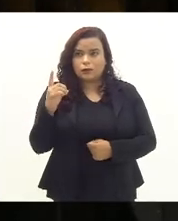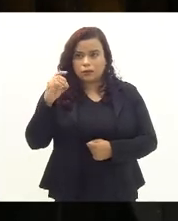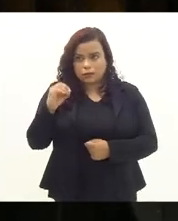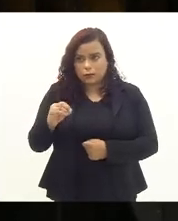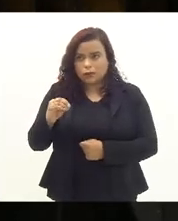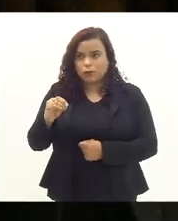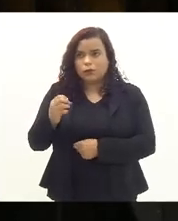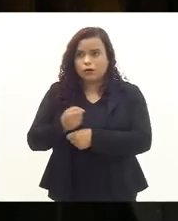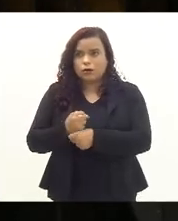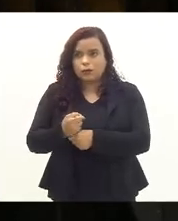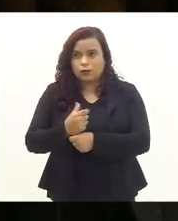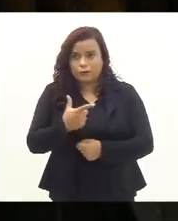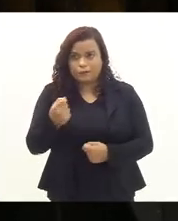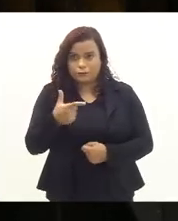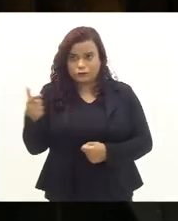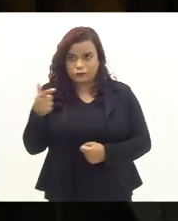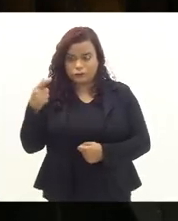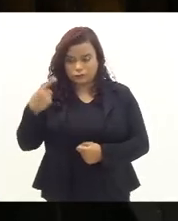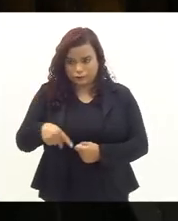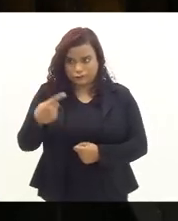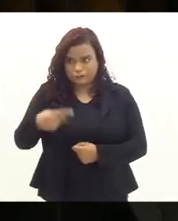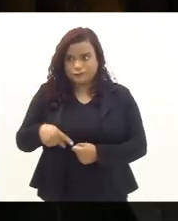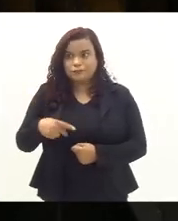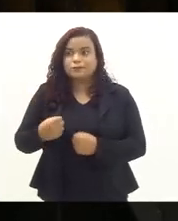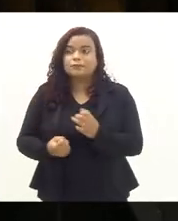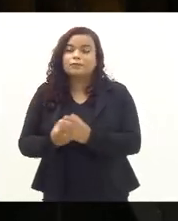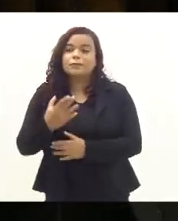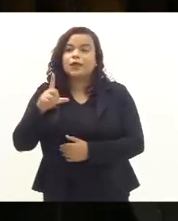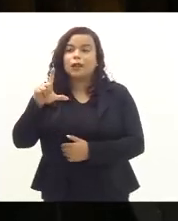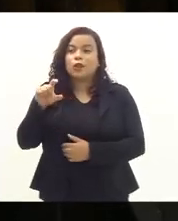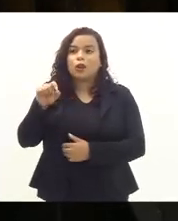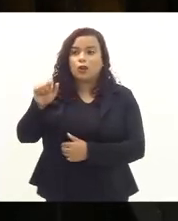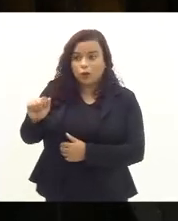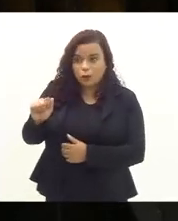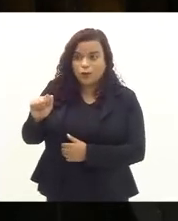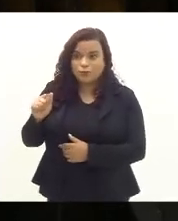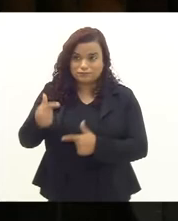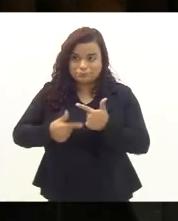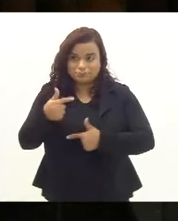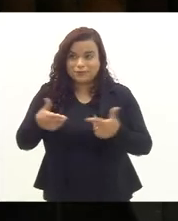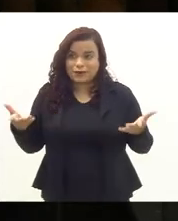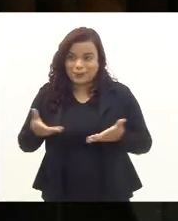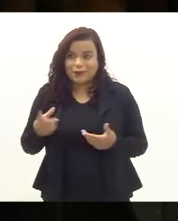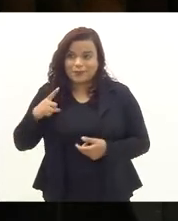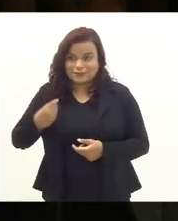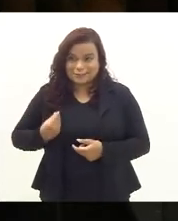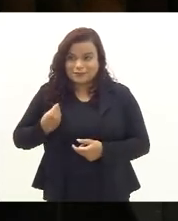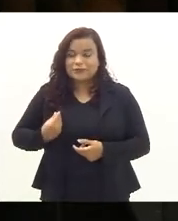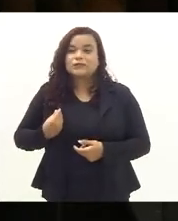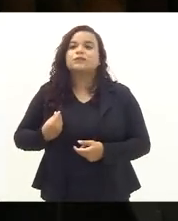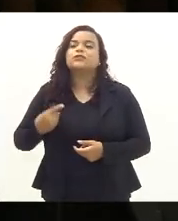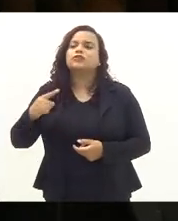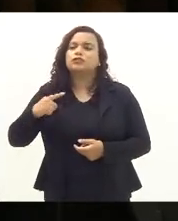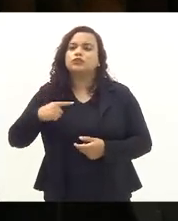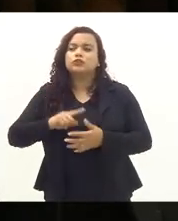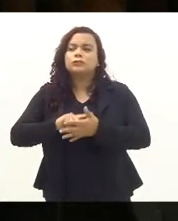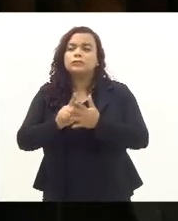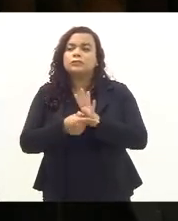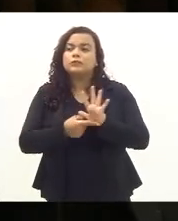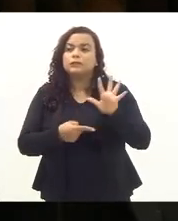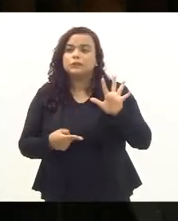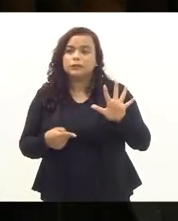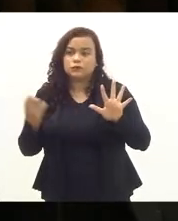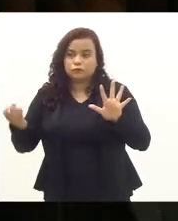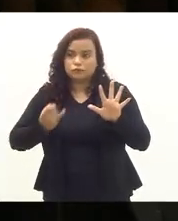22 o que fundamentou Alô aqui tá em pleno exercício quatro cinco grandes